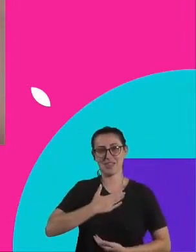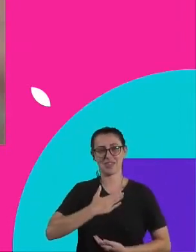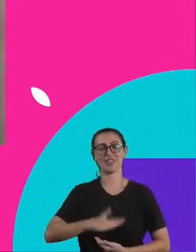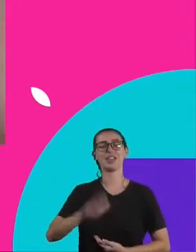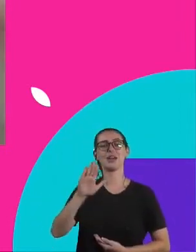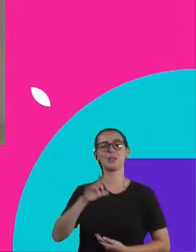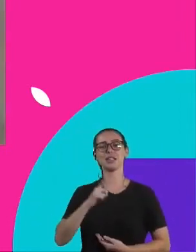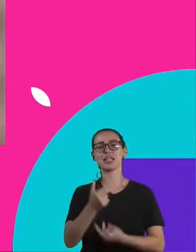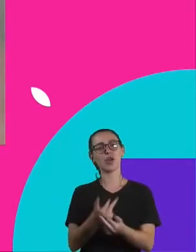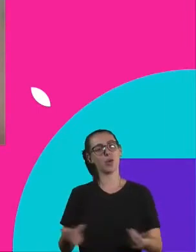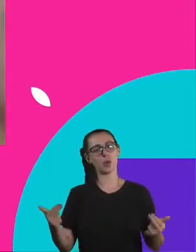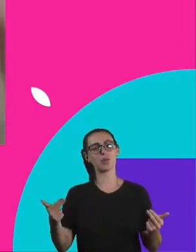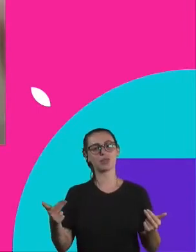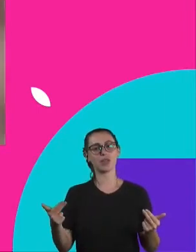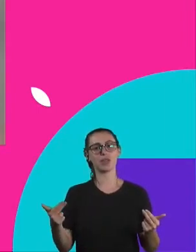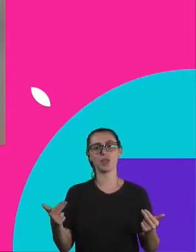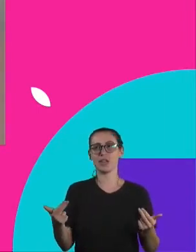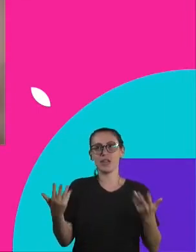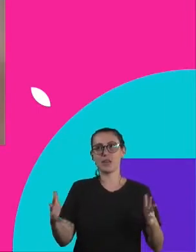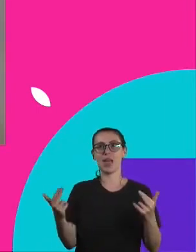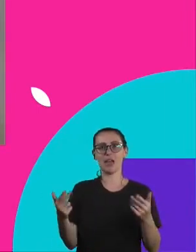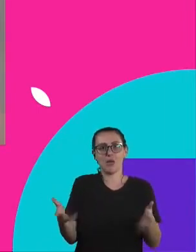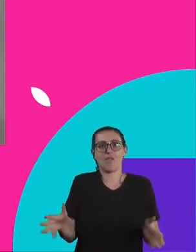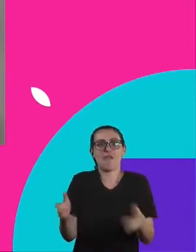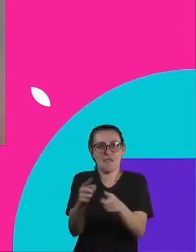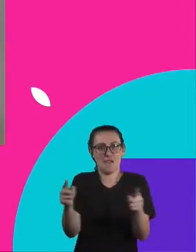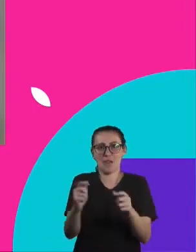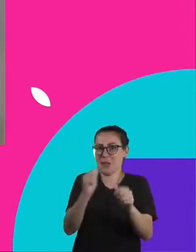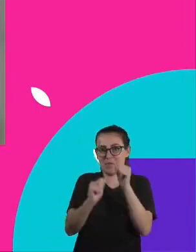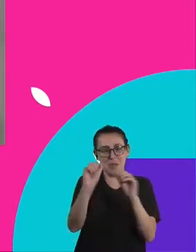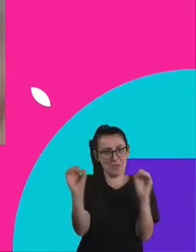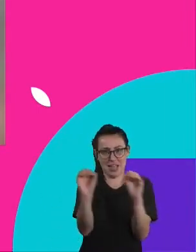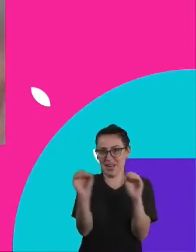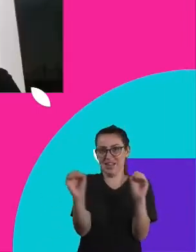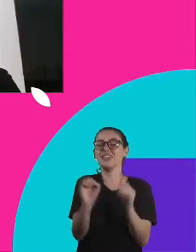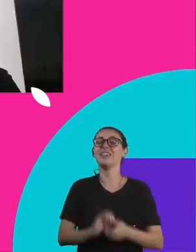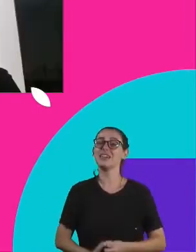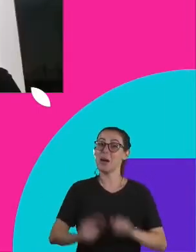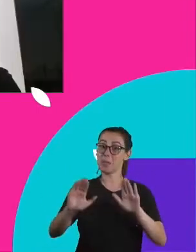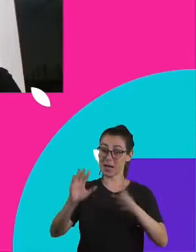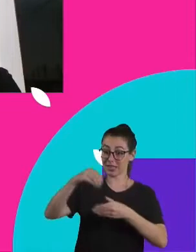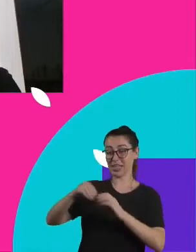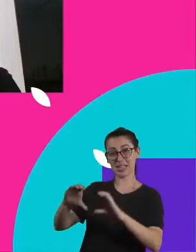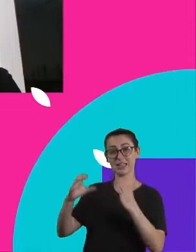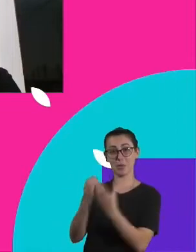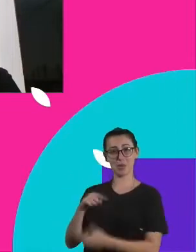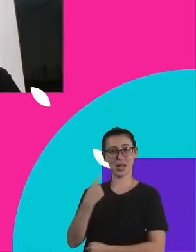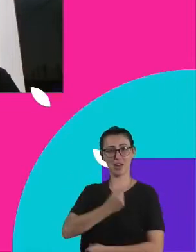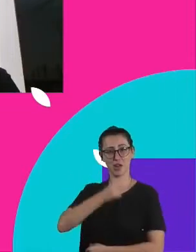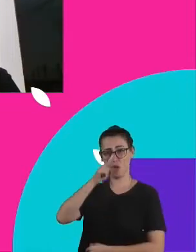que a gente estimula aí a bebida, o alcoolismo e tal, que não é nada disso. Mas em nossa comunidade, o forte nosso